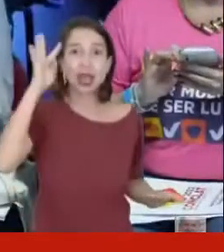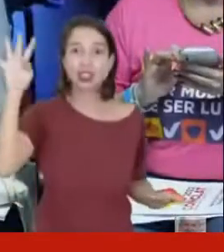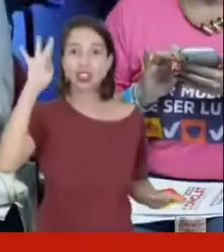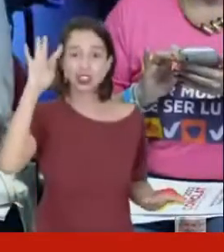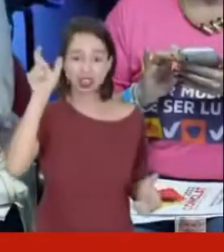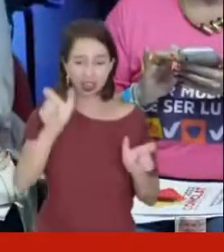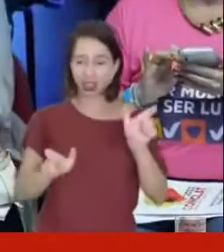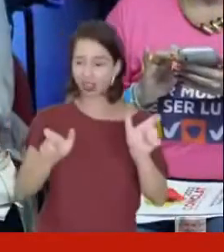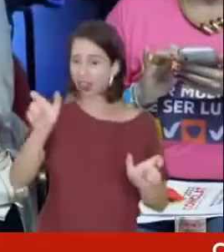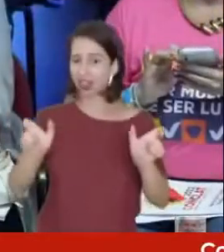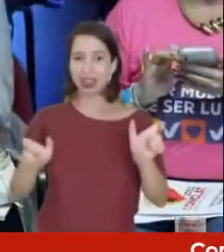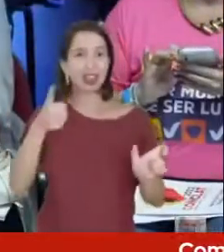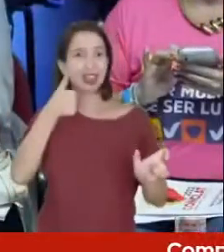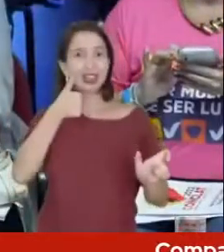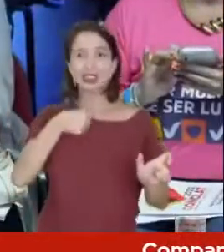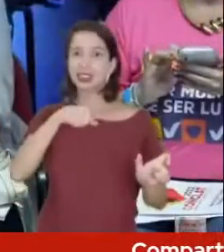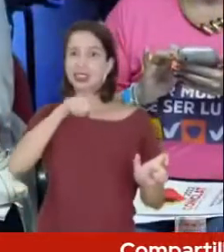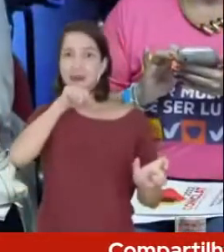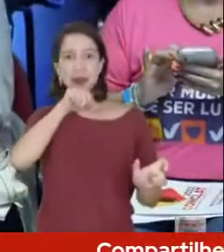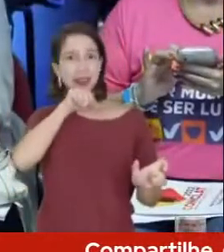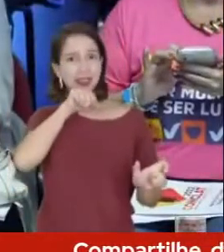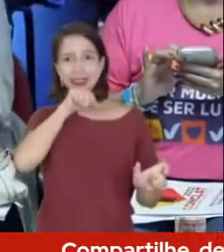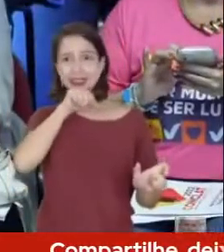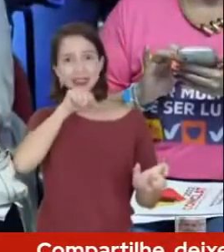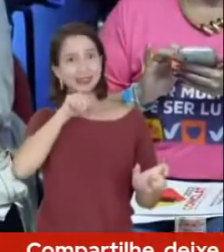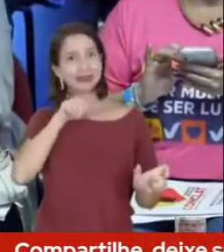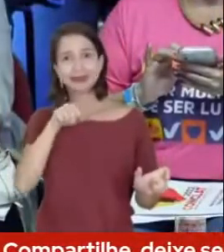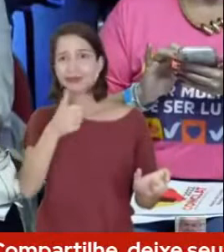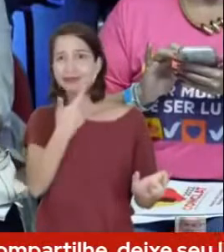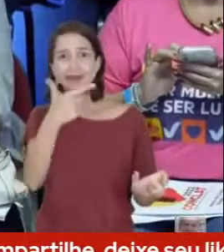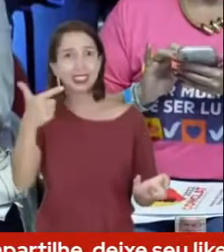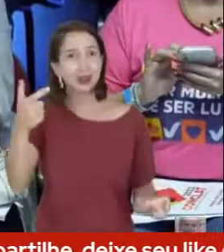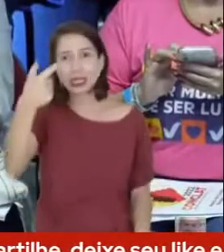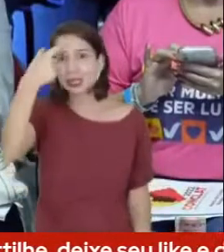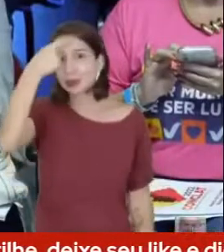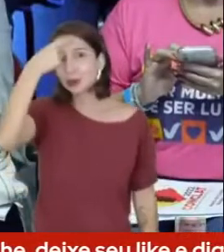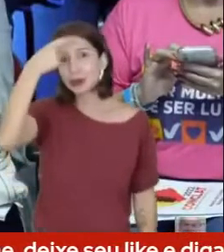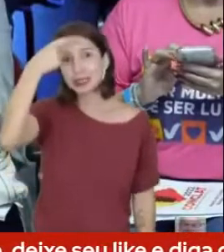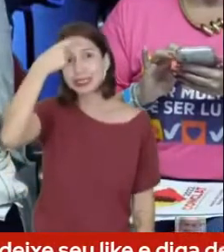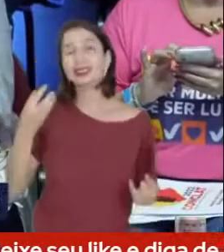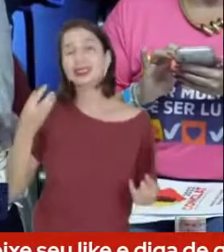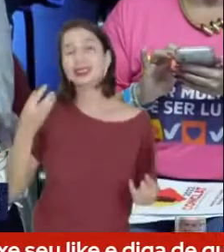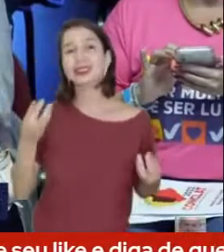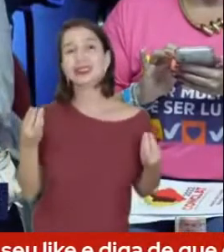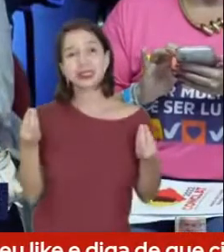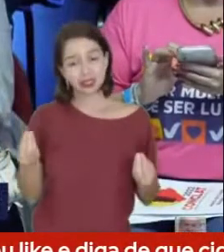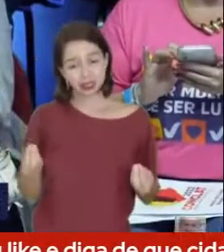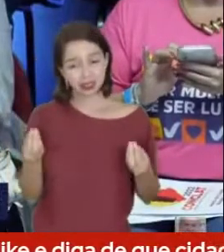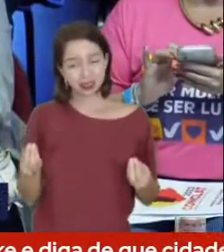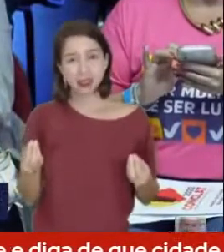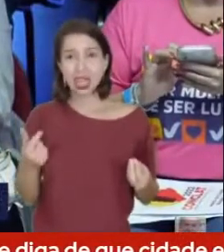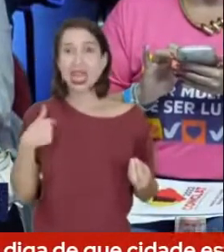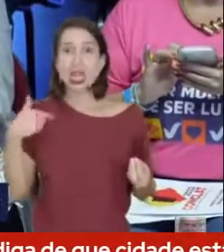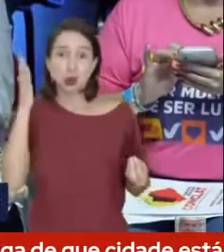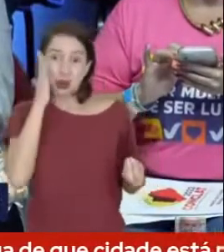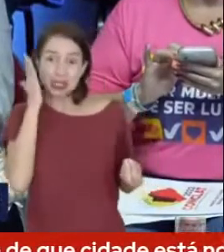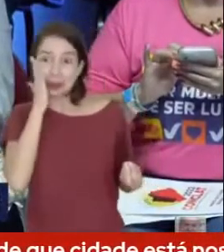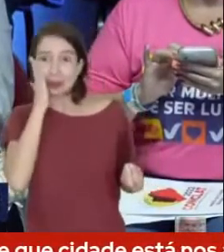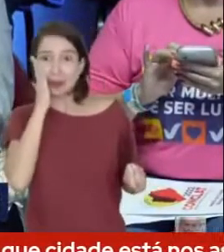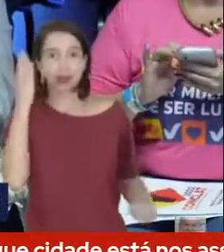que funciona isso. E eu sabendo, eu não vi. Então, chega de